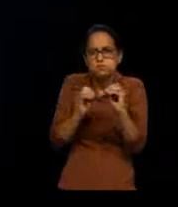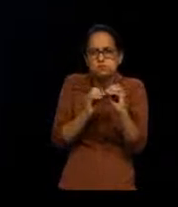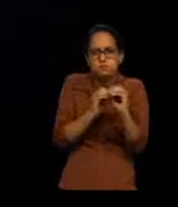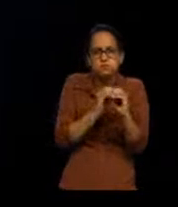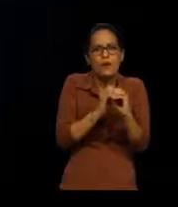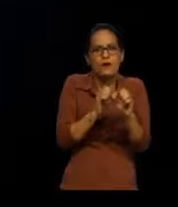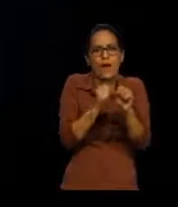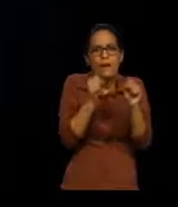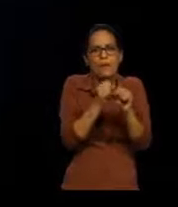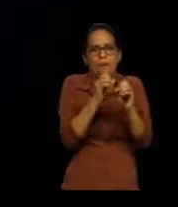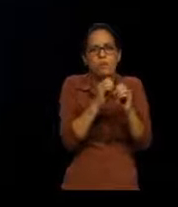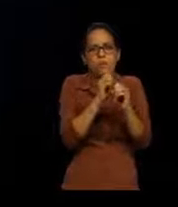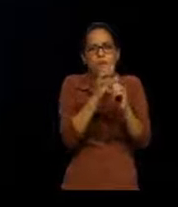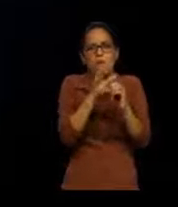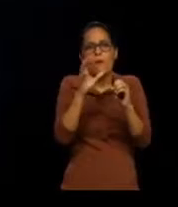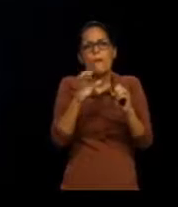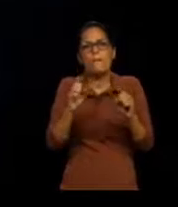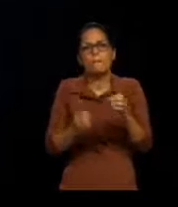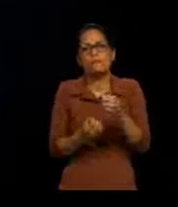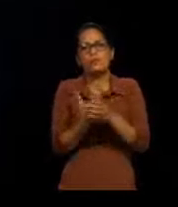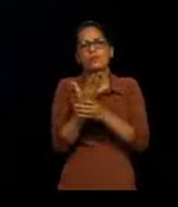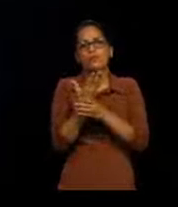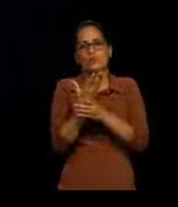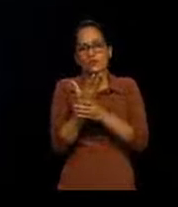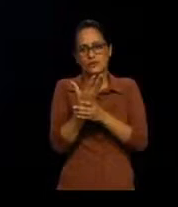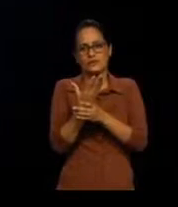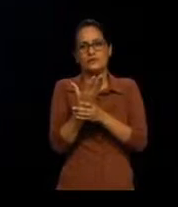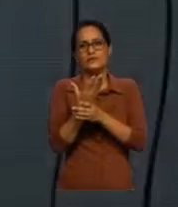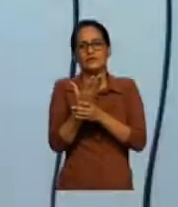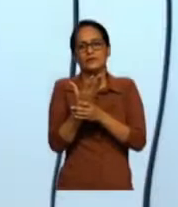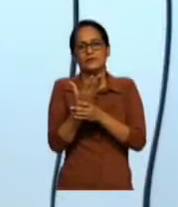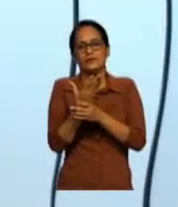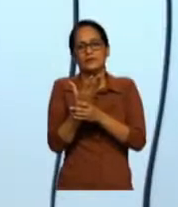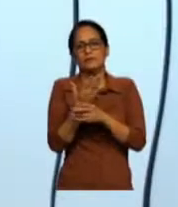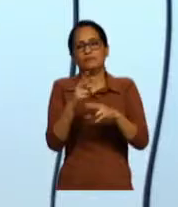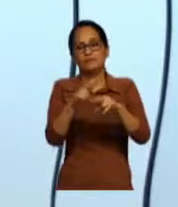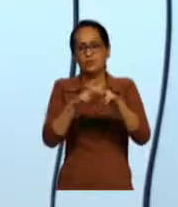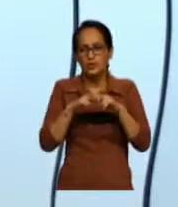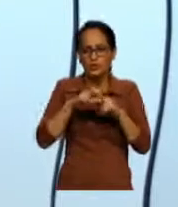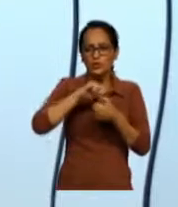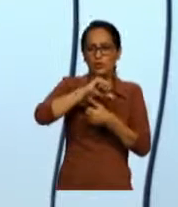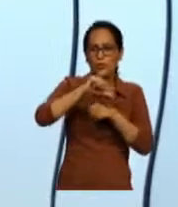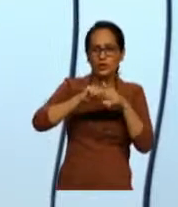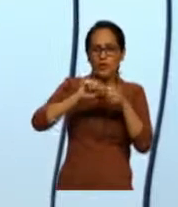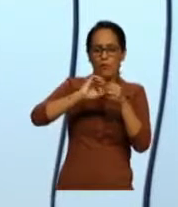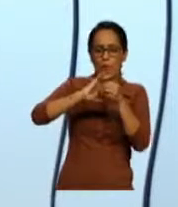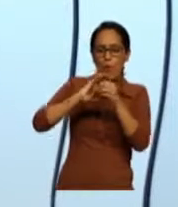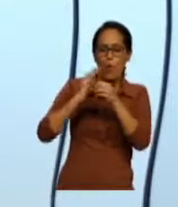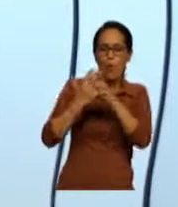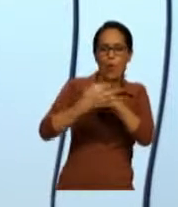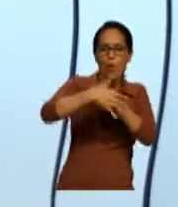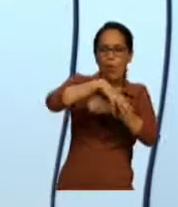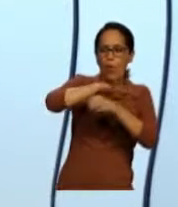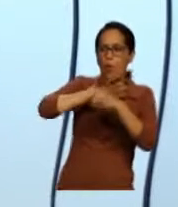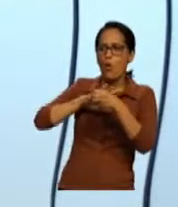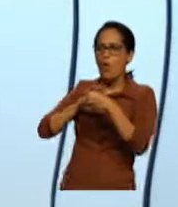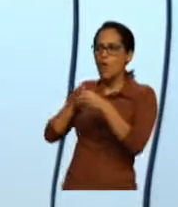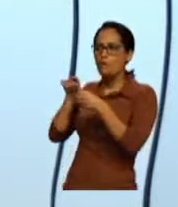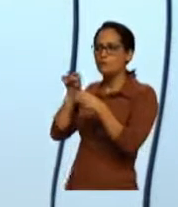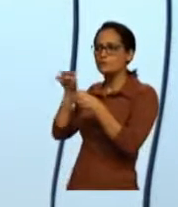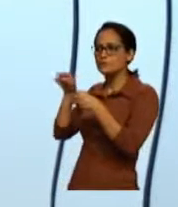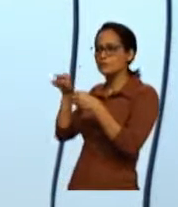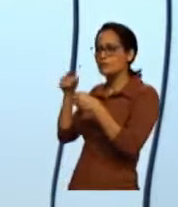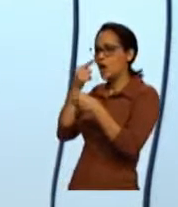outras proteínas aqui, vão fazer envelope viral e o capsídeo. Fez o envelope viral, que vai estar aqui